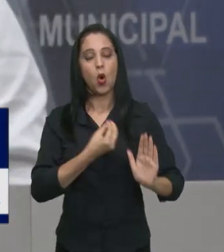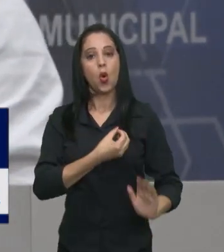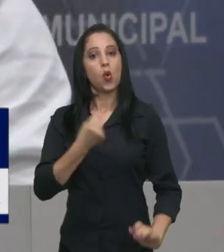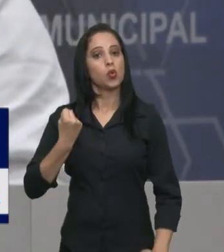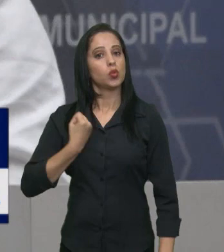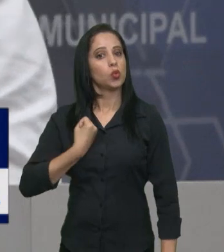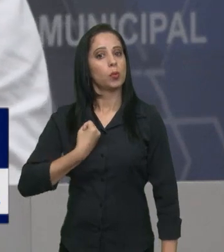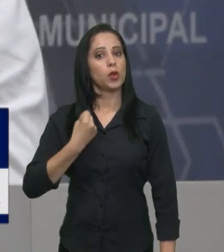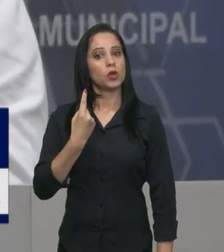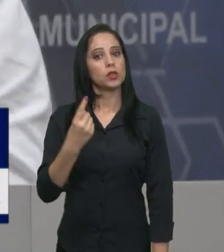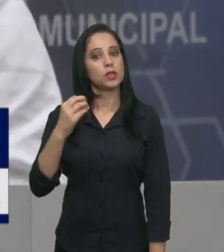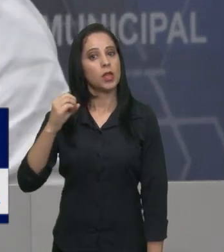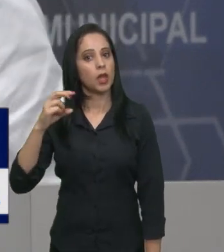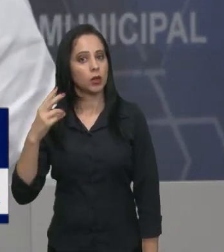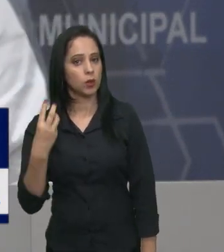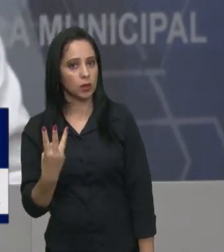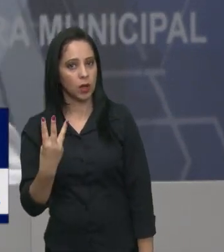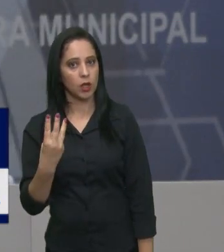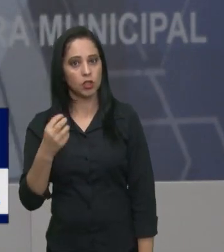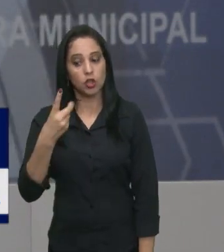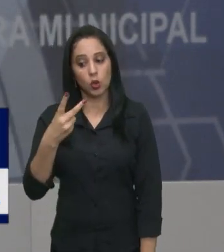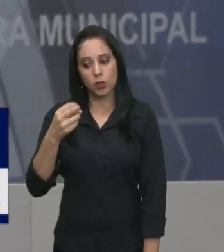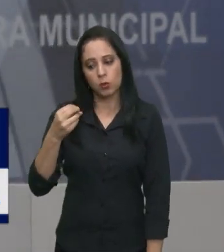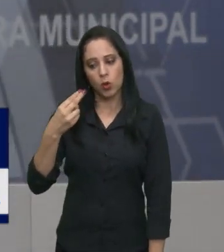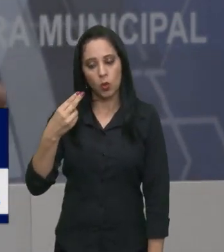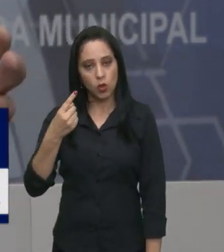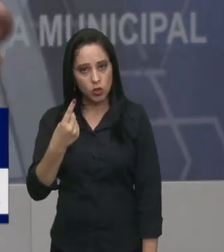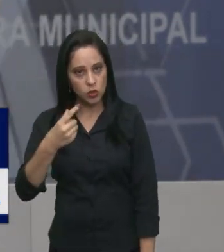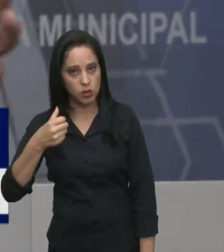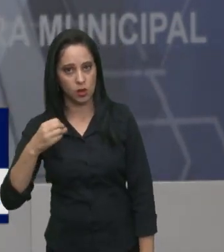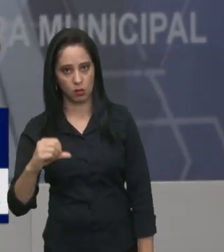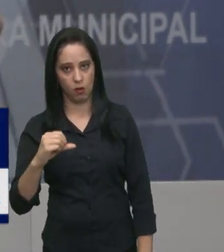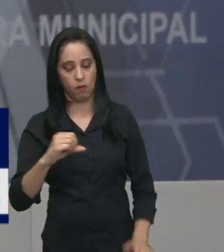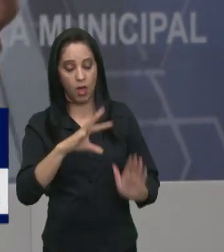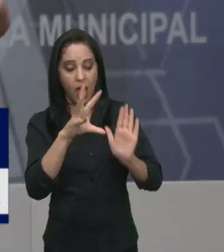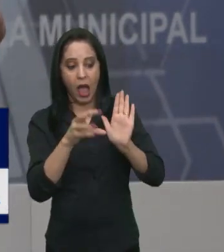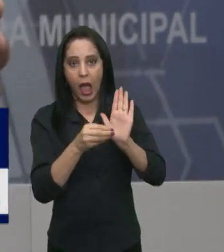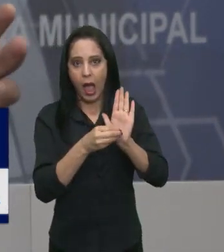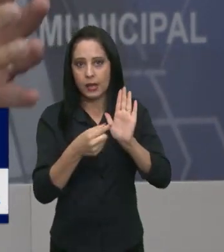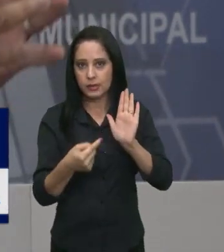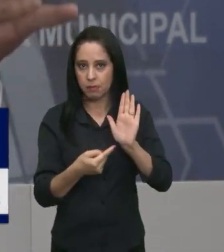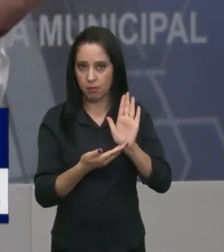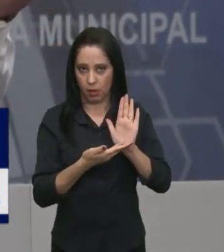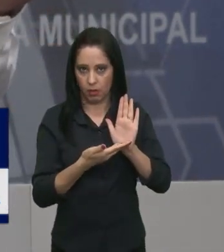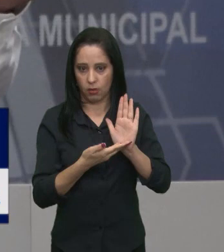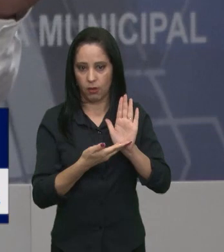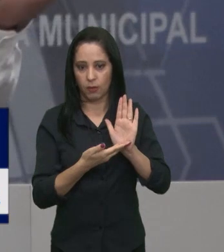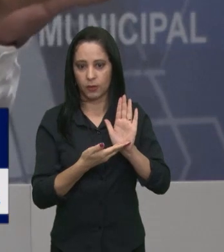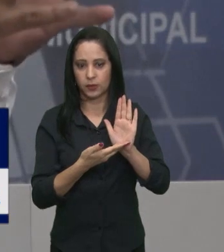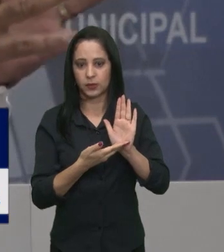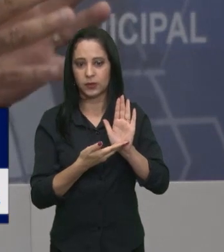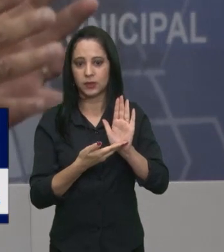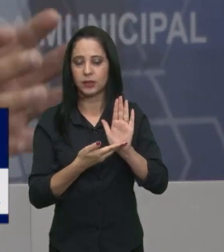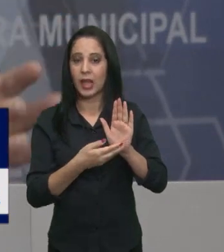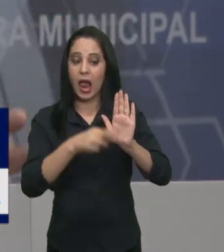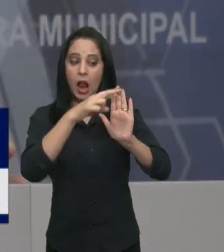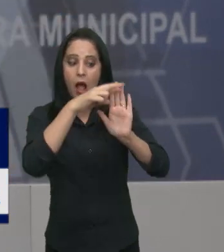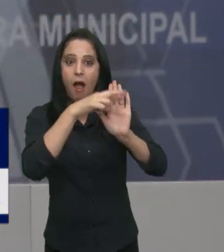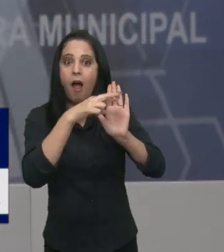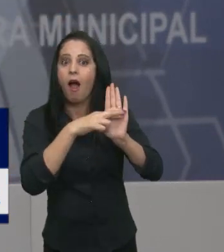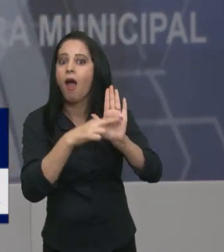103 de 2019, essa emenda constitucional federal, ela traz o